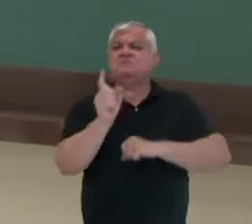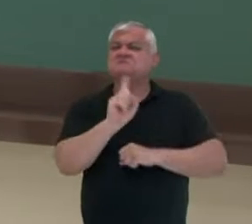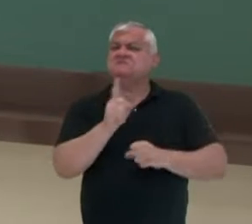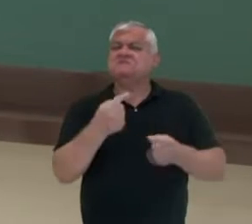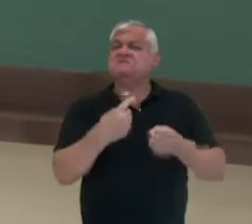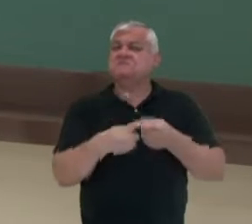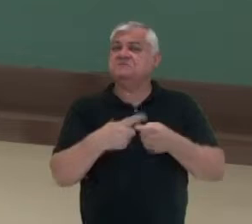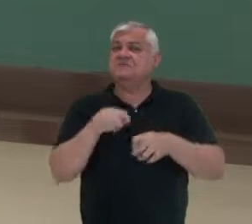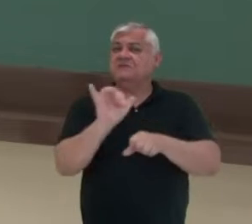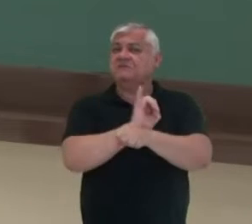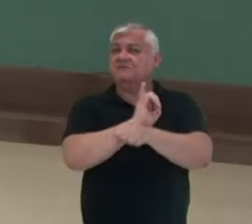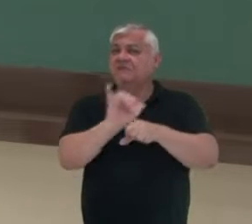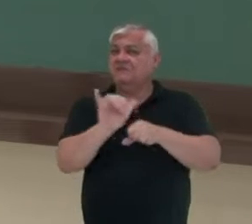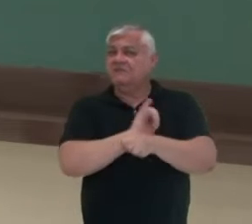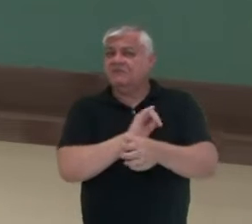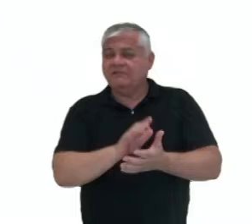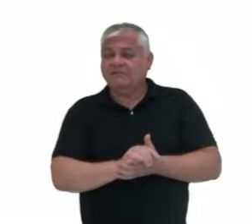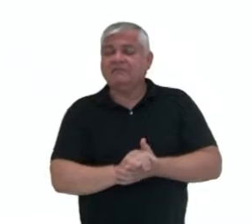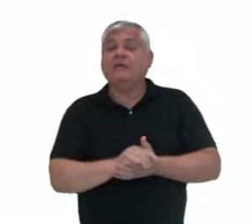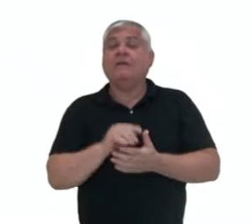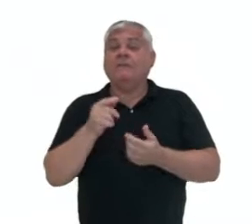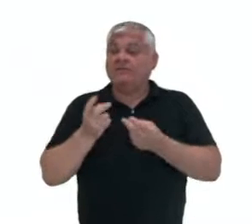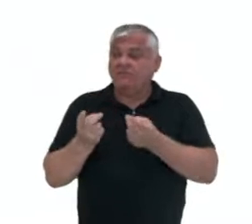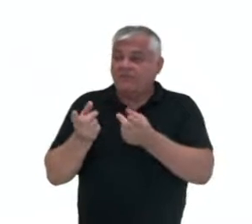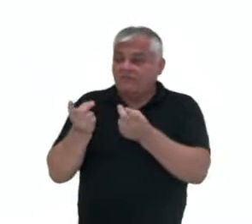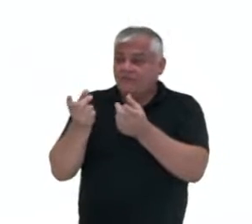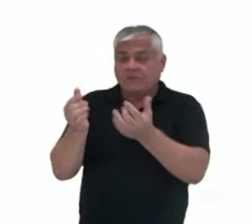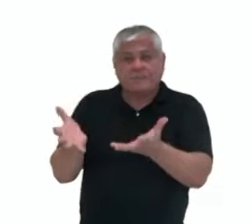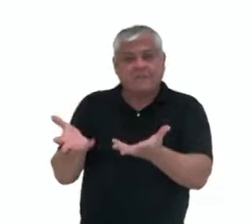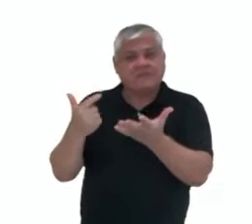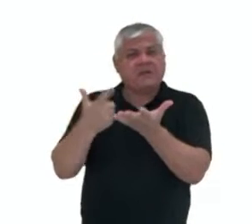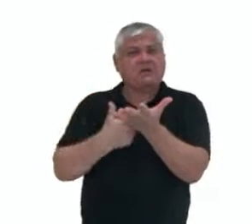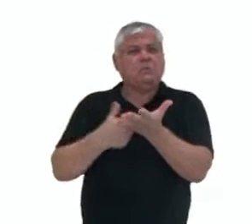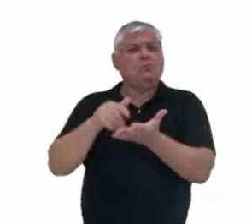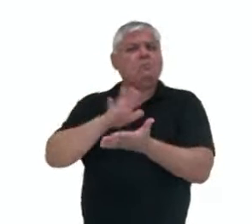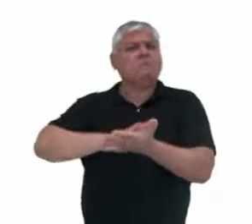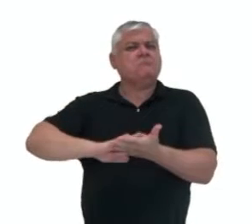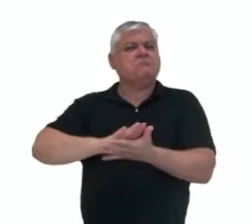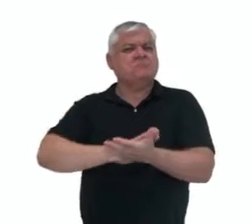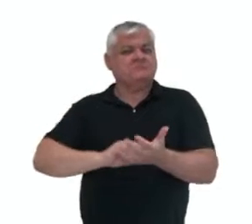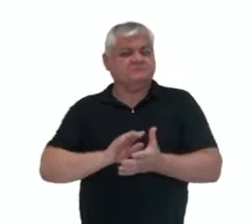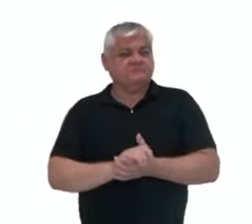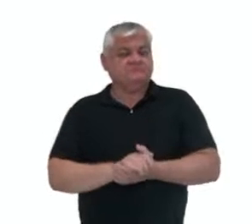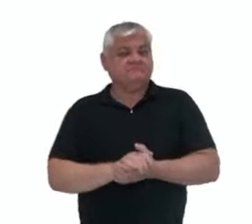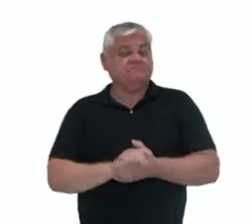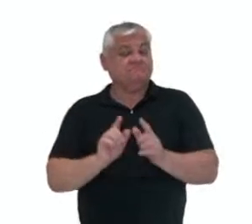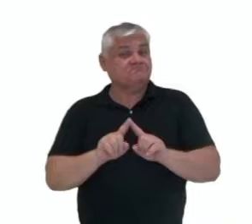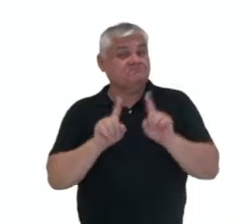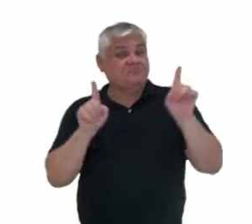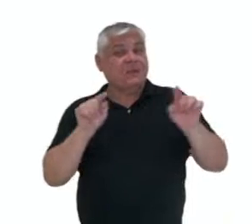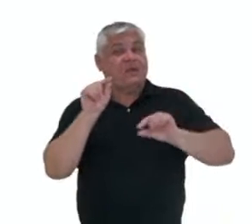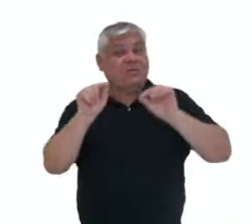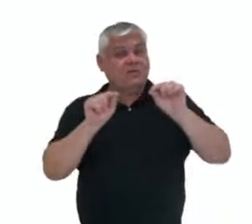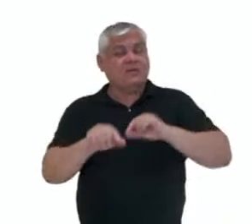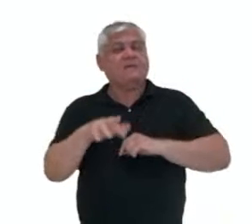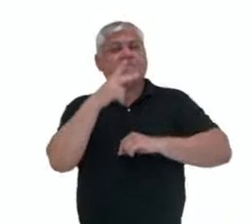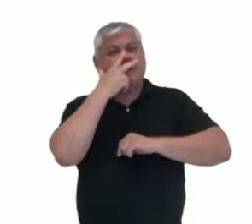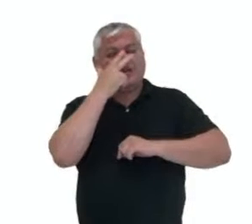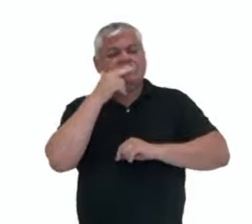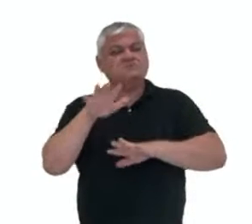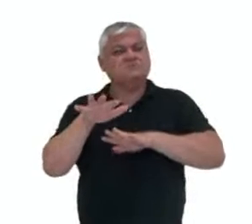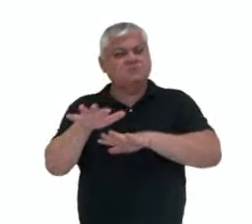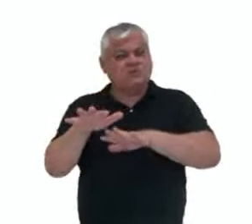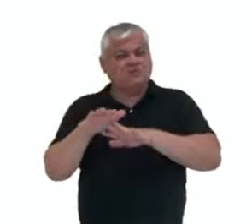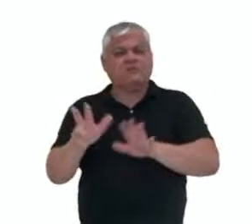tipo de estratégia para alavancar as vendas do setor livreiro. Mais acertado ver como um movimento mais ou